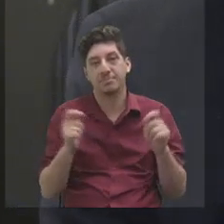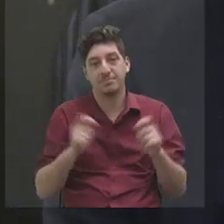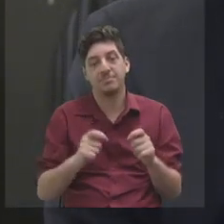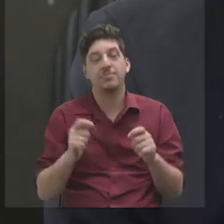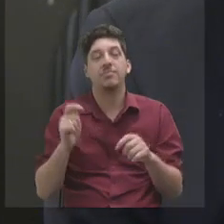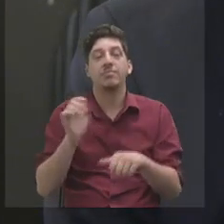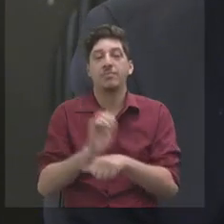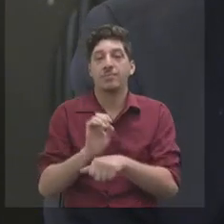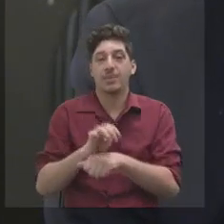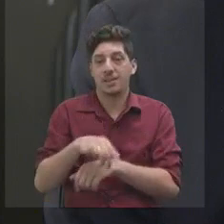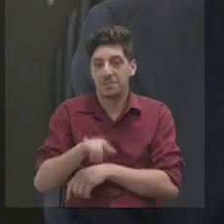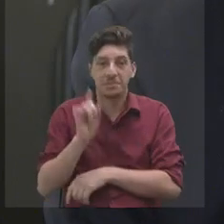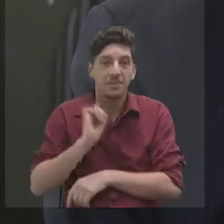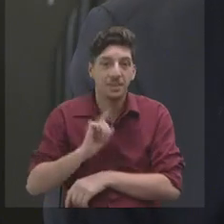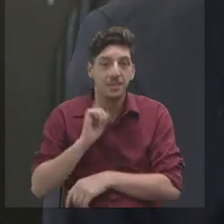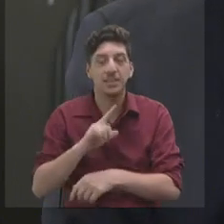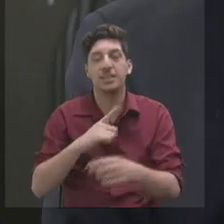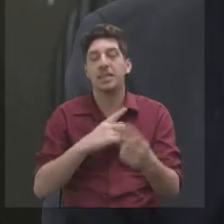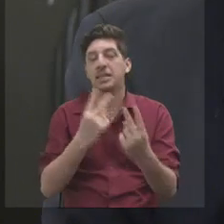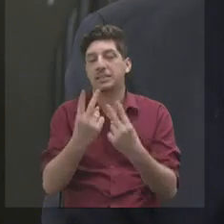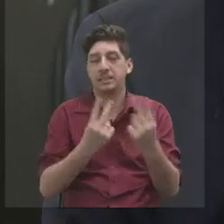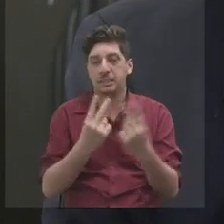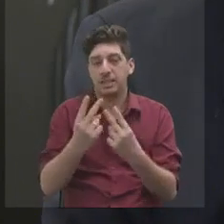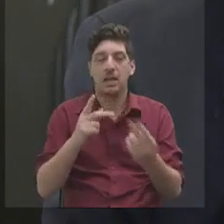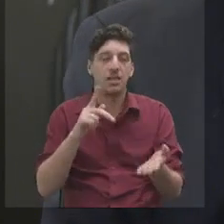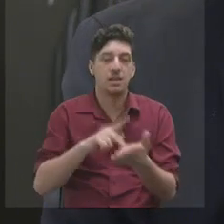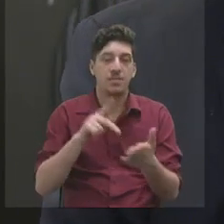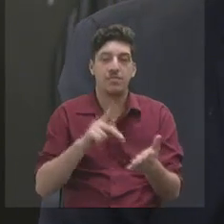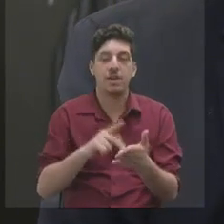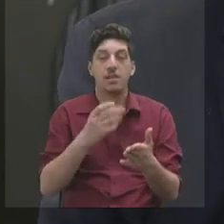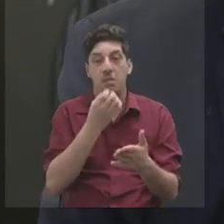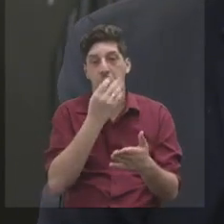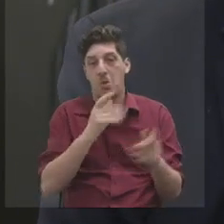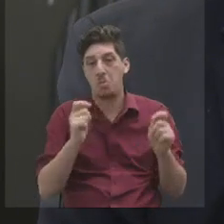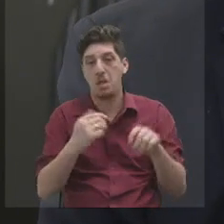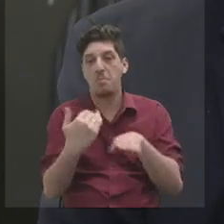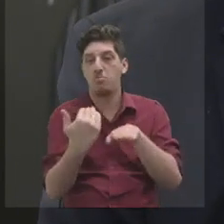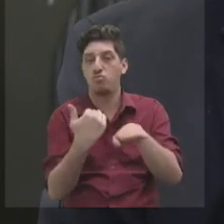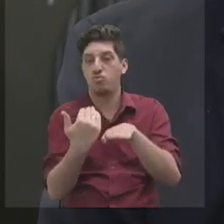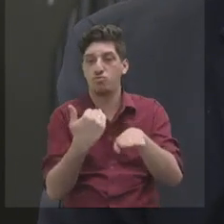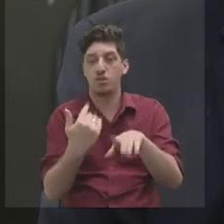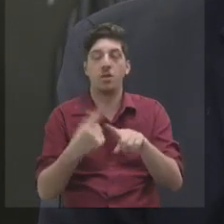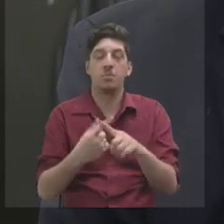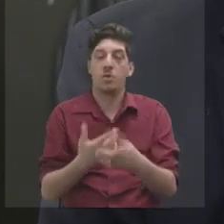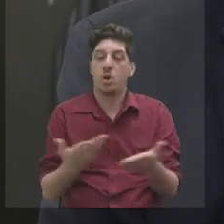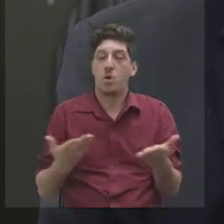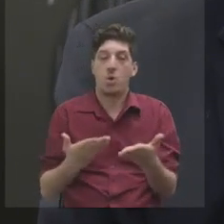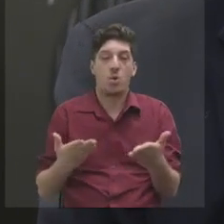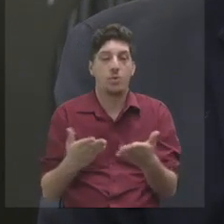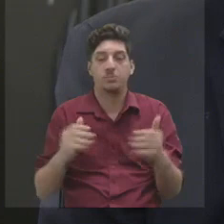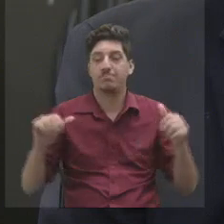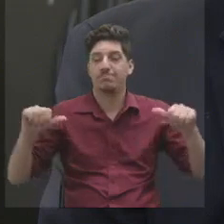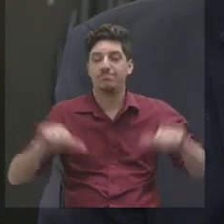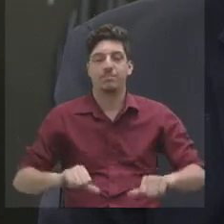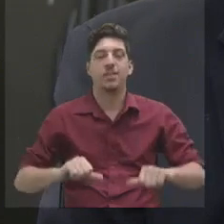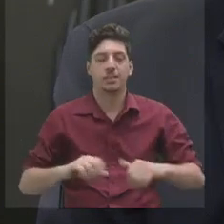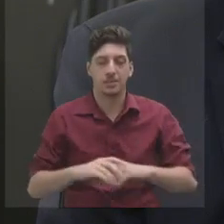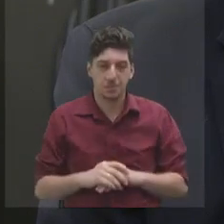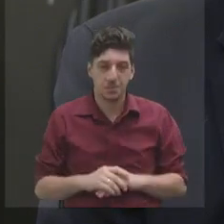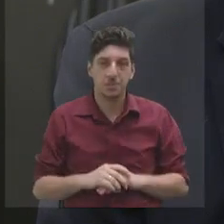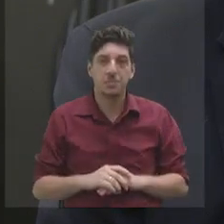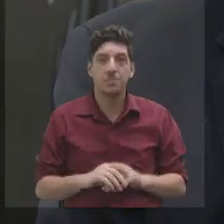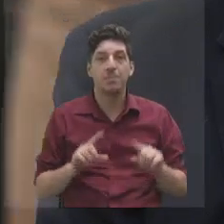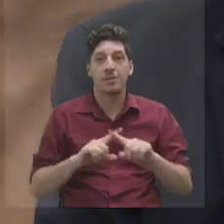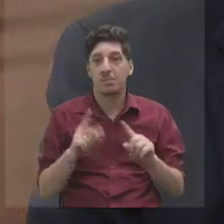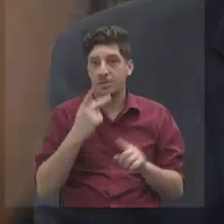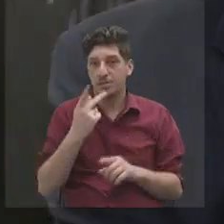com estradas realmente boas transitáveis porque a situação é catastrófica mas eu falo isso